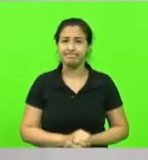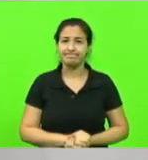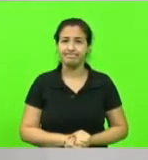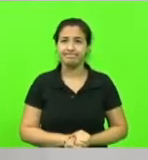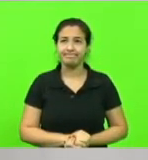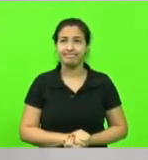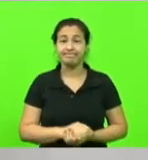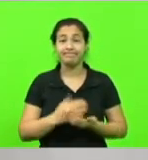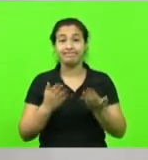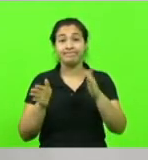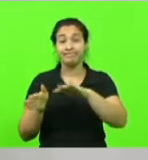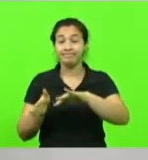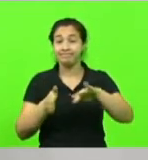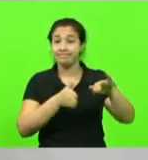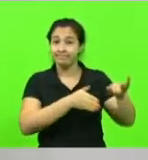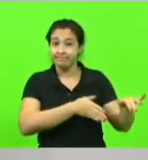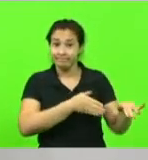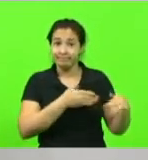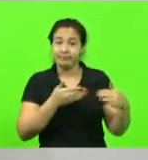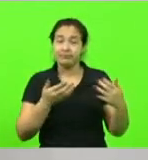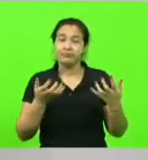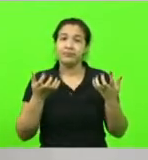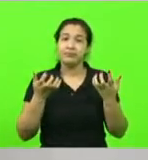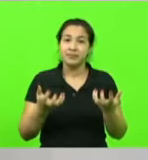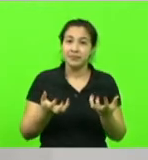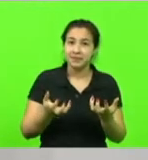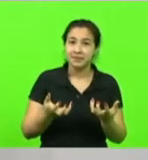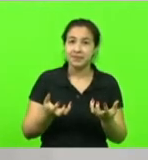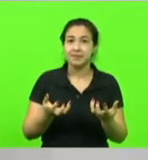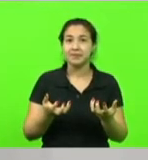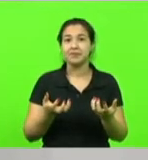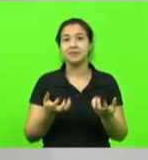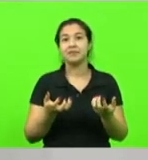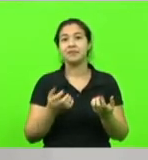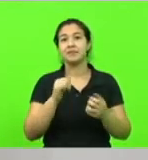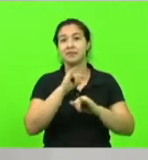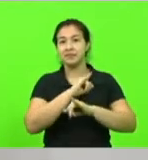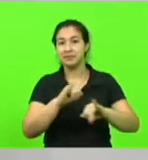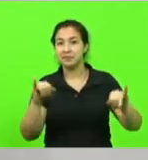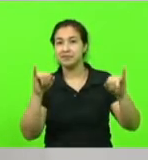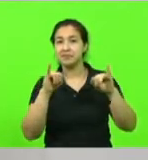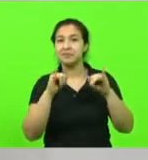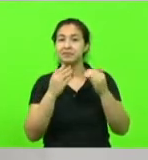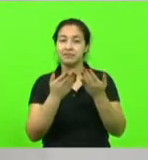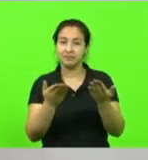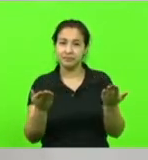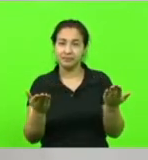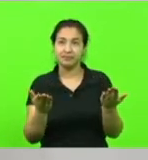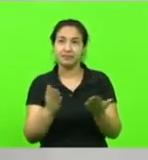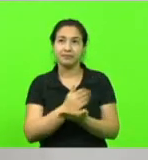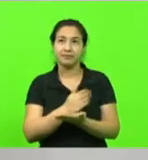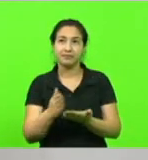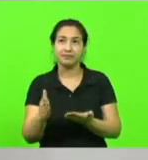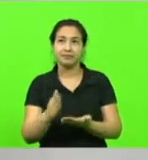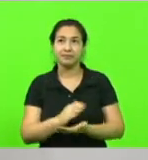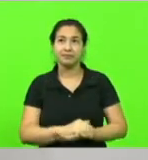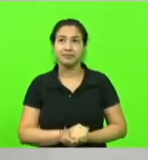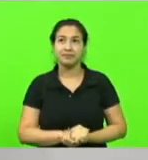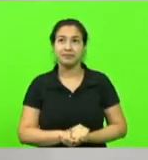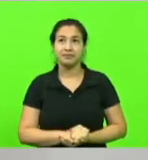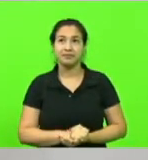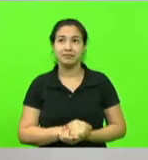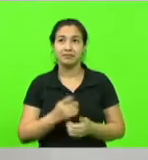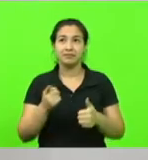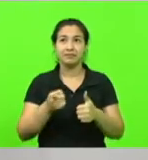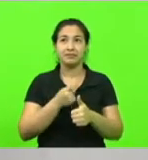essa questão, eu quero aqui trazer algumas informações para vocês, para os meus colegas. A primeira